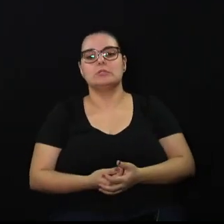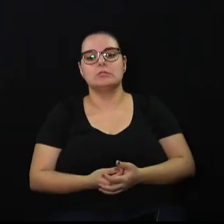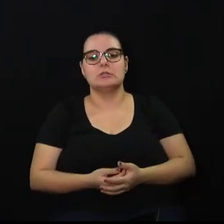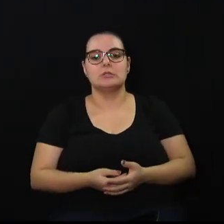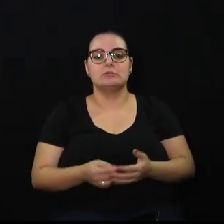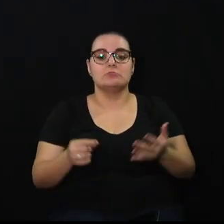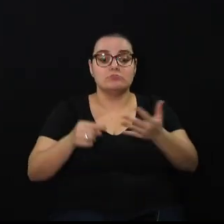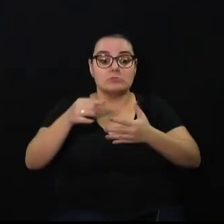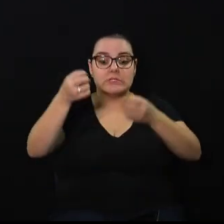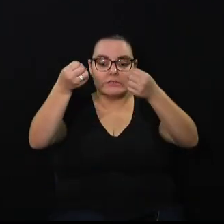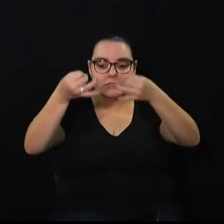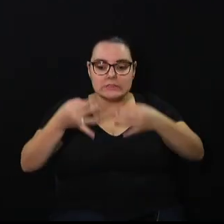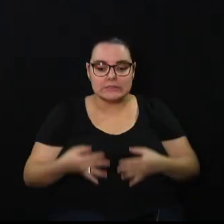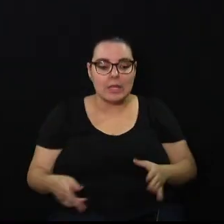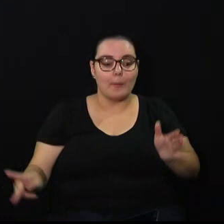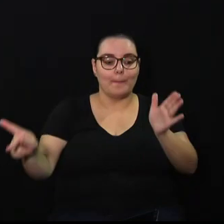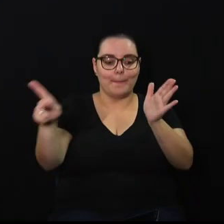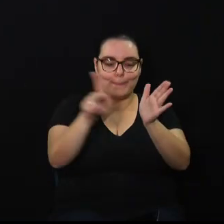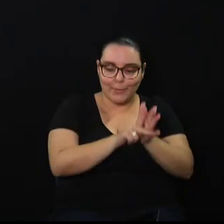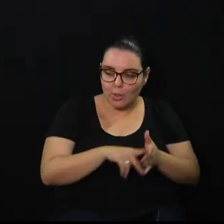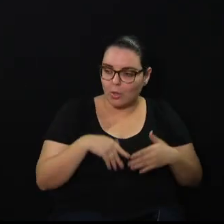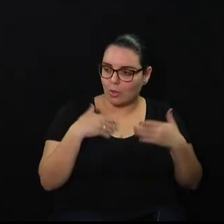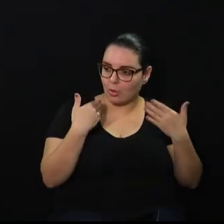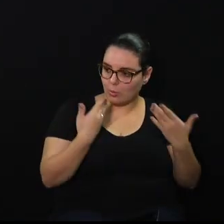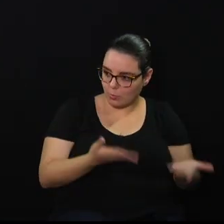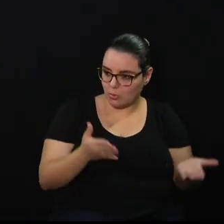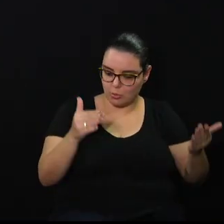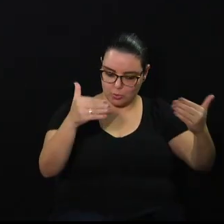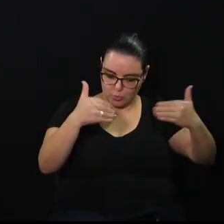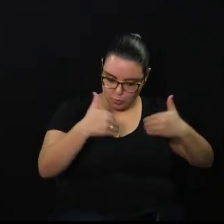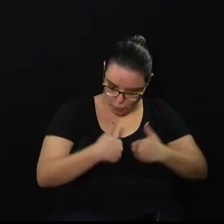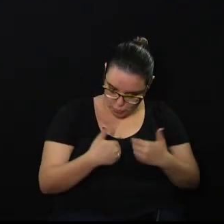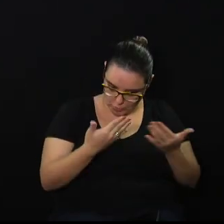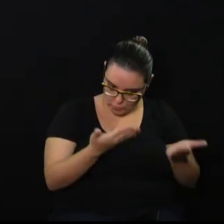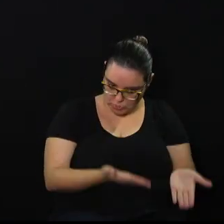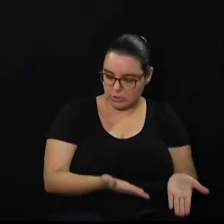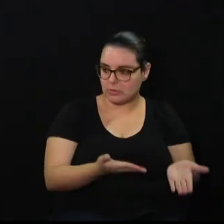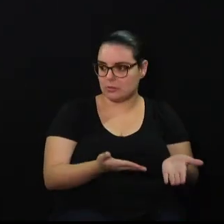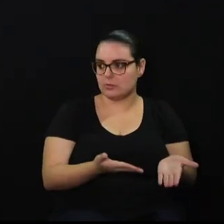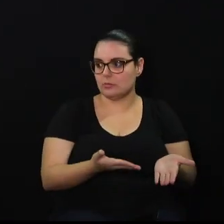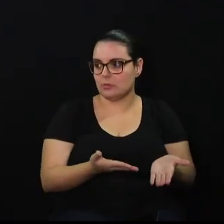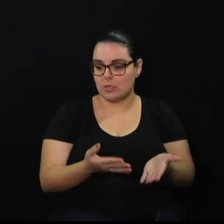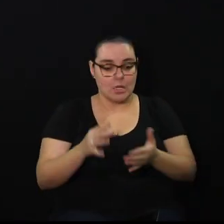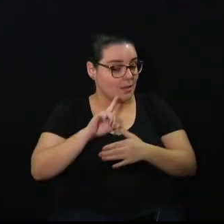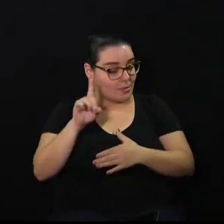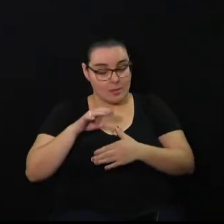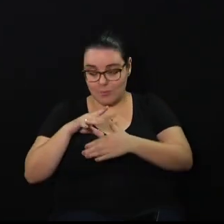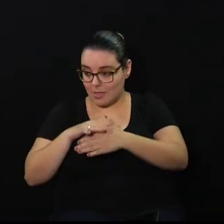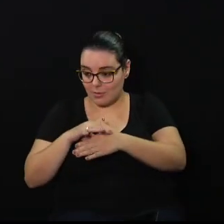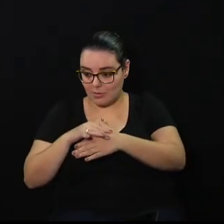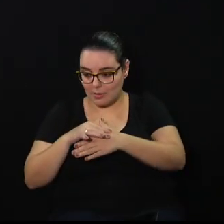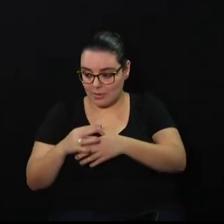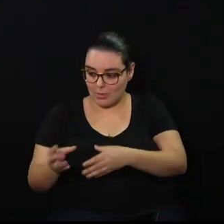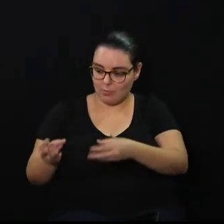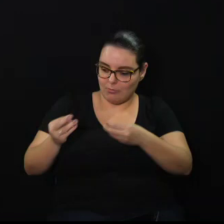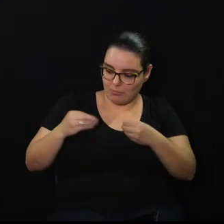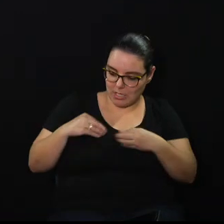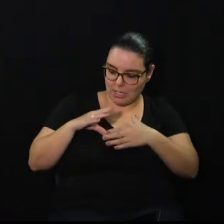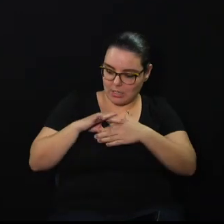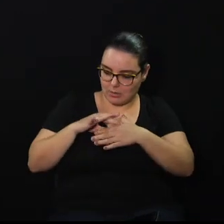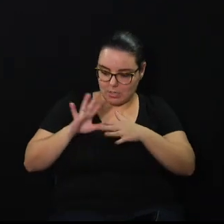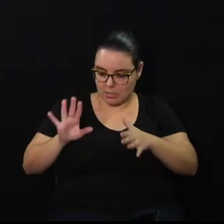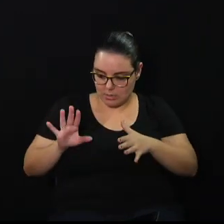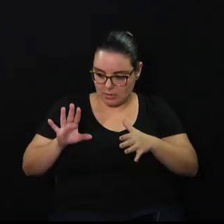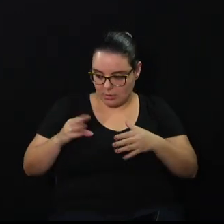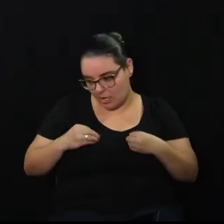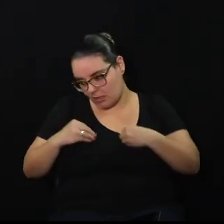desse sujeito e não como uma pessoa que é acometida por uma doença tá então é esse olhar ele é fundamental